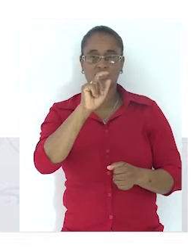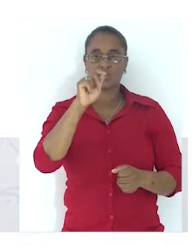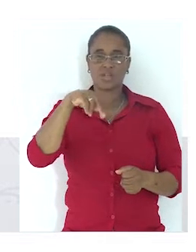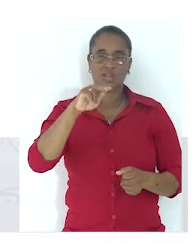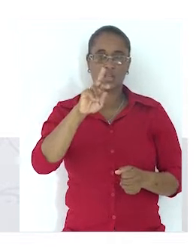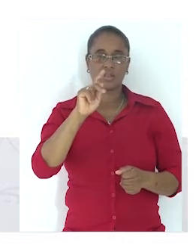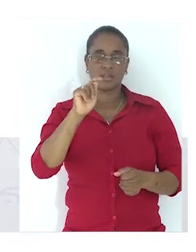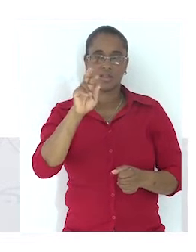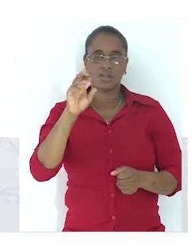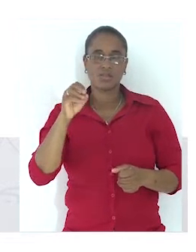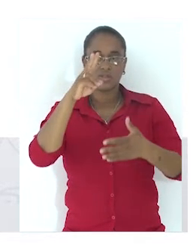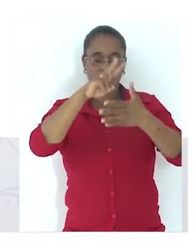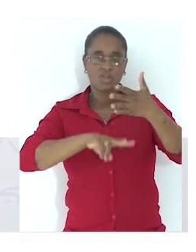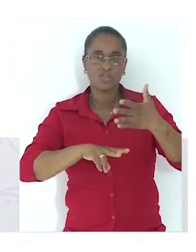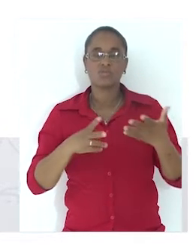de texto